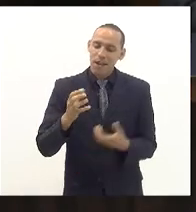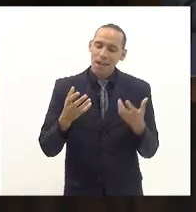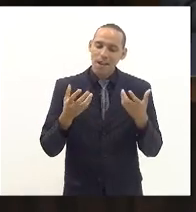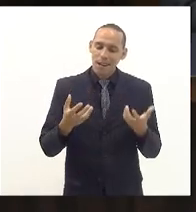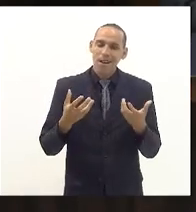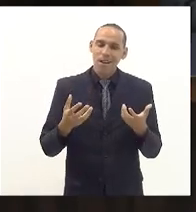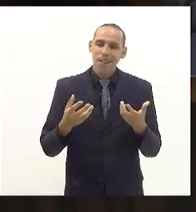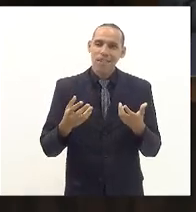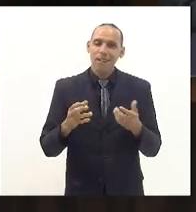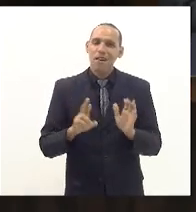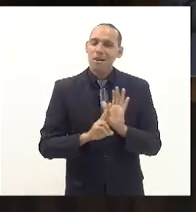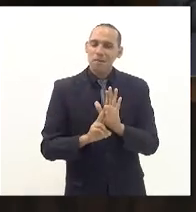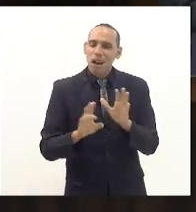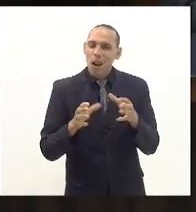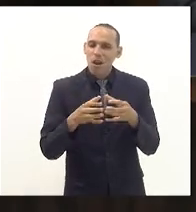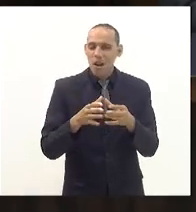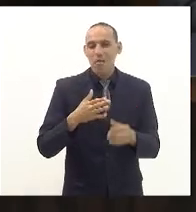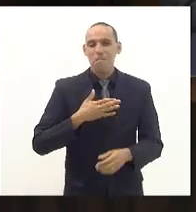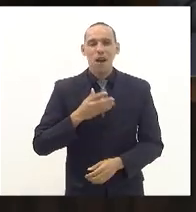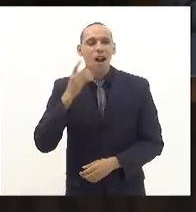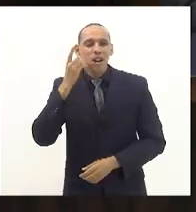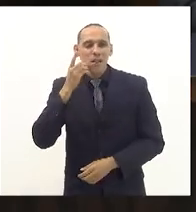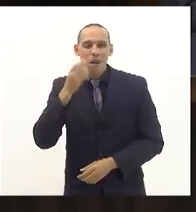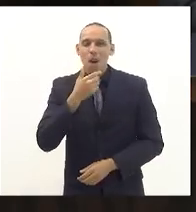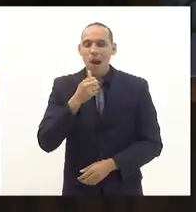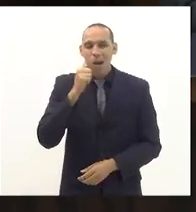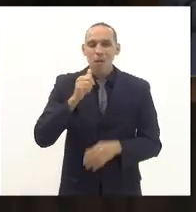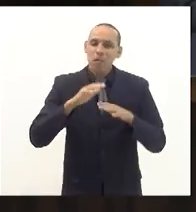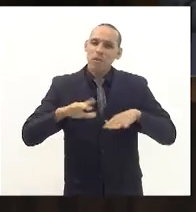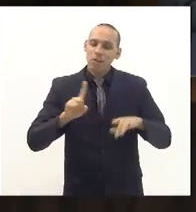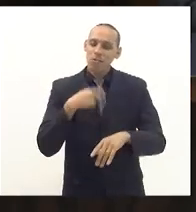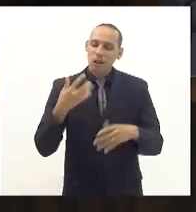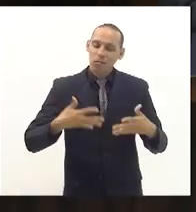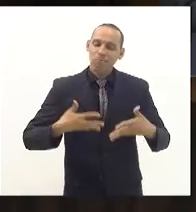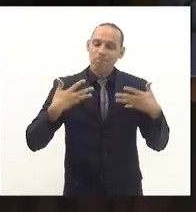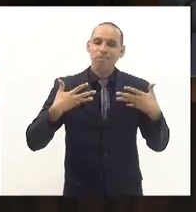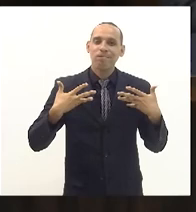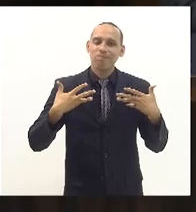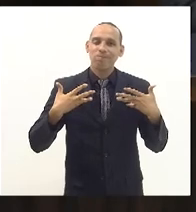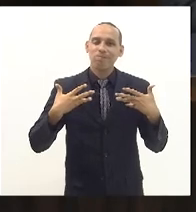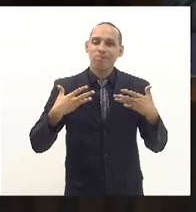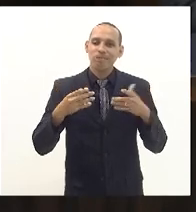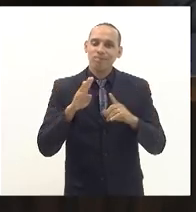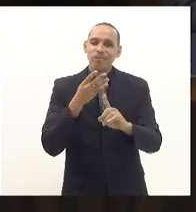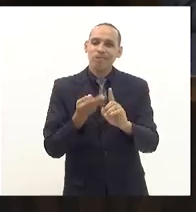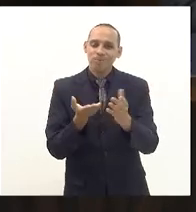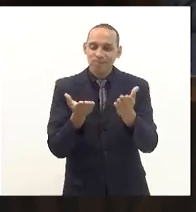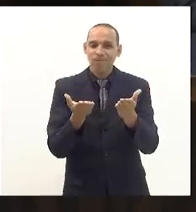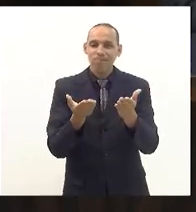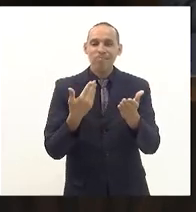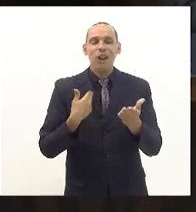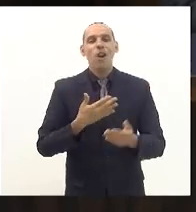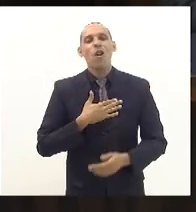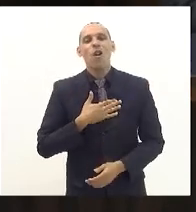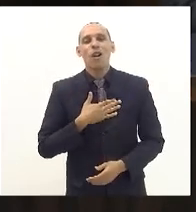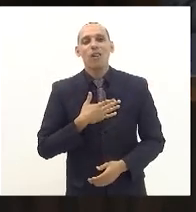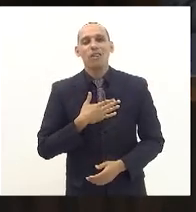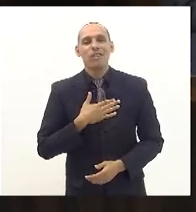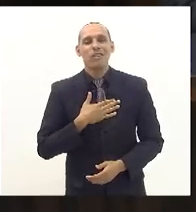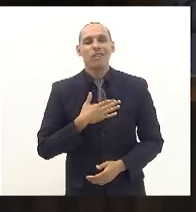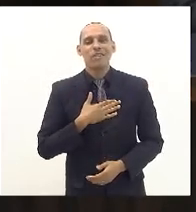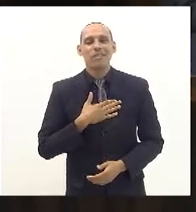do meu gabinete nome das deputadas e deputados dizer aqui para nós tomar uma homenagem ao eu gosto muito desse